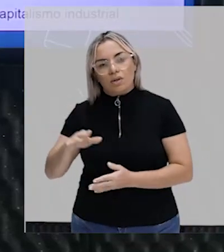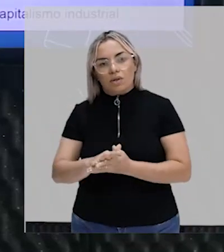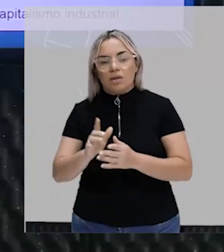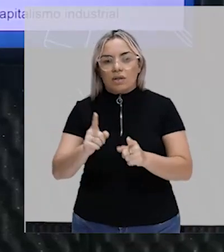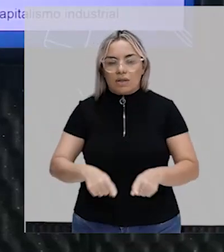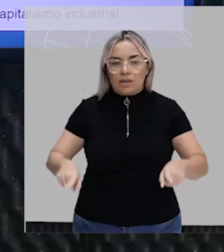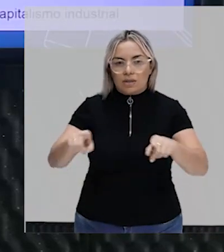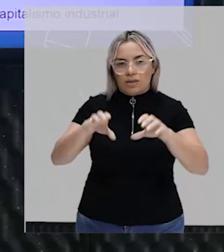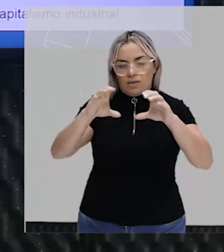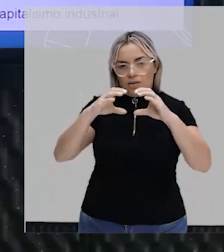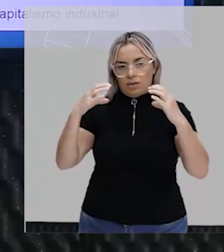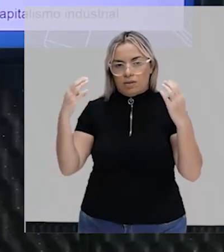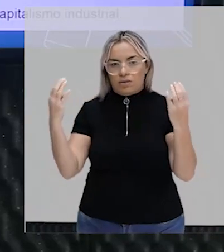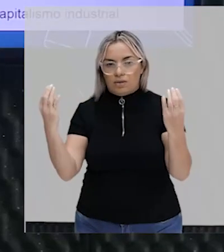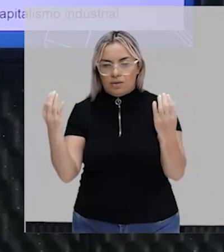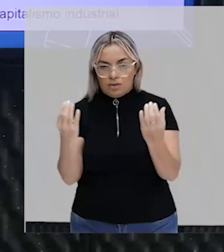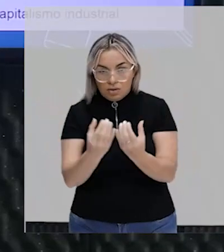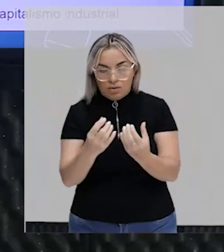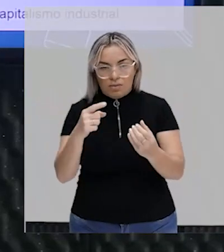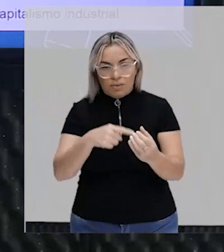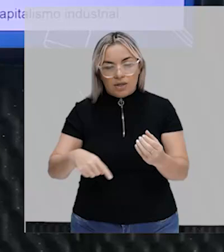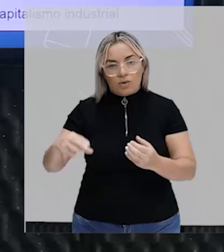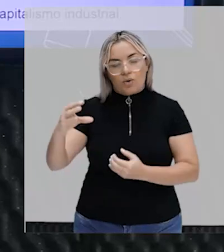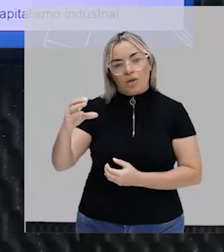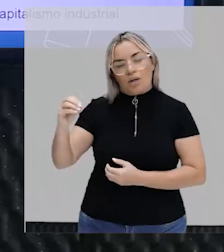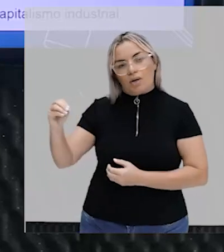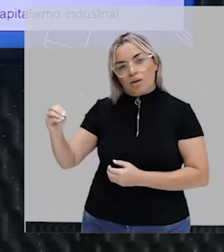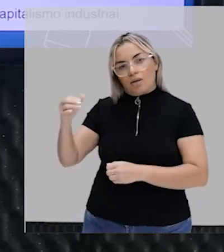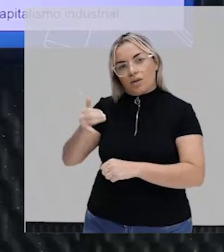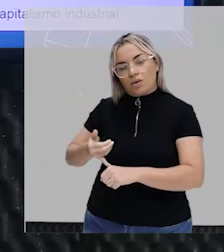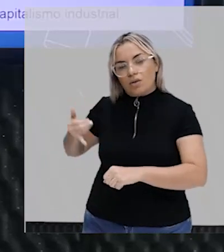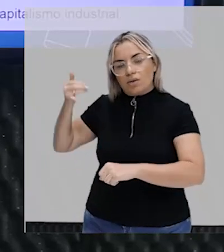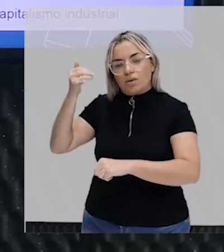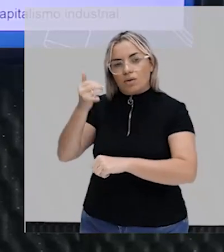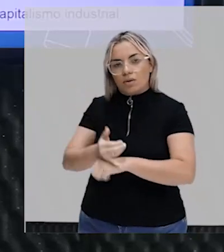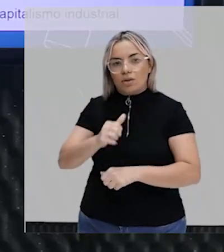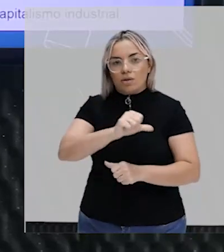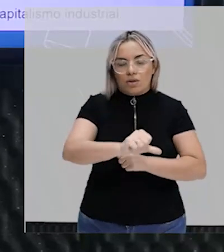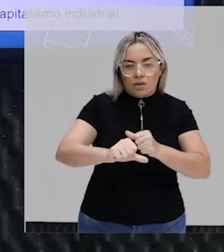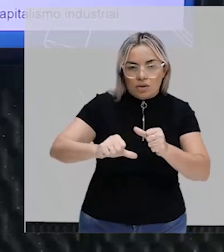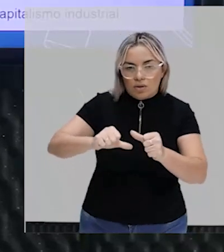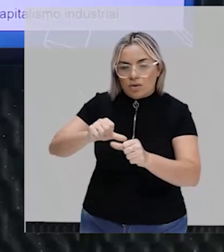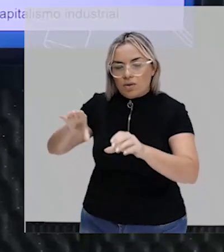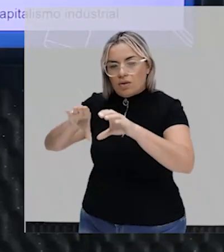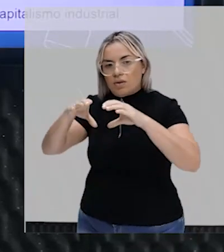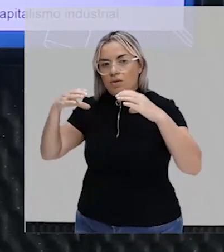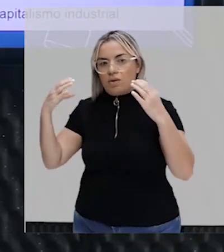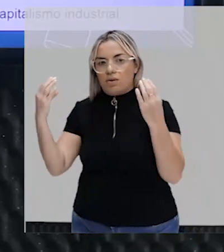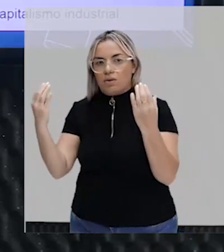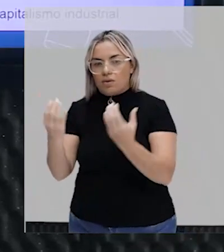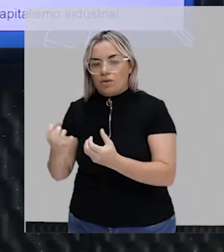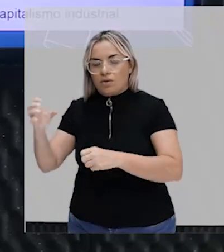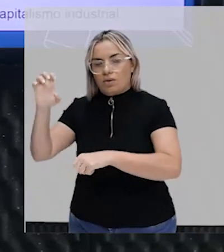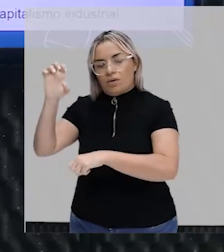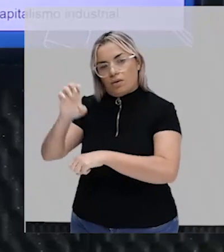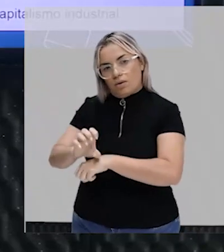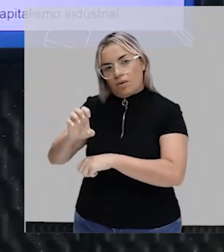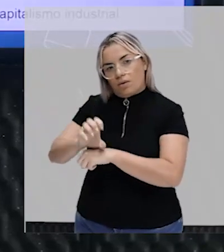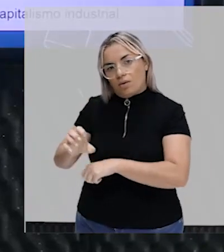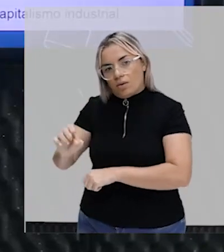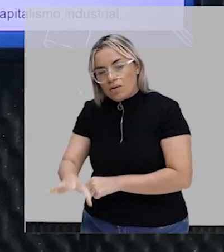que era a CECA, né, o que vai depois se transformar na Comunidade dos Estados Europeus, né, que vai em 91 se